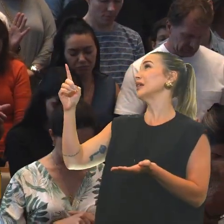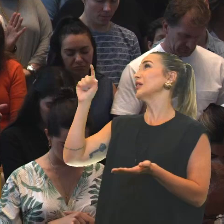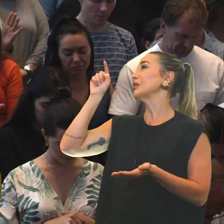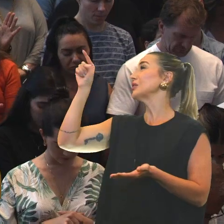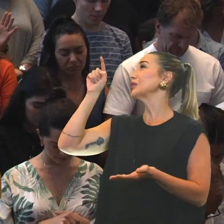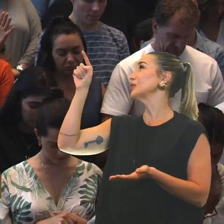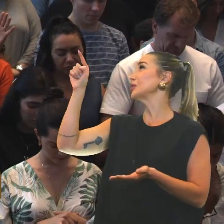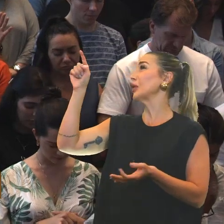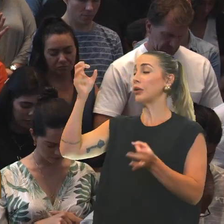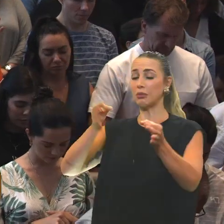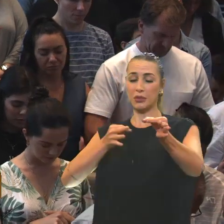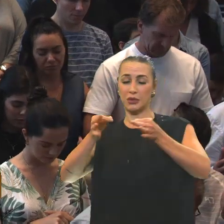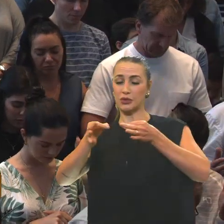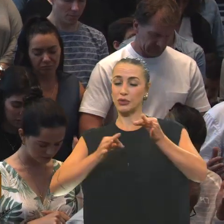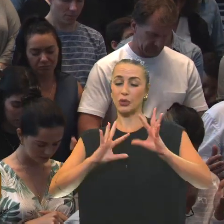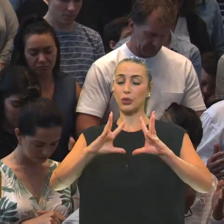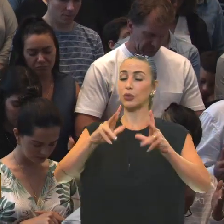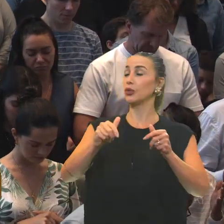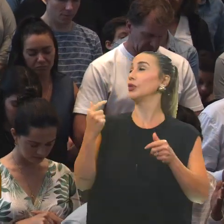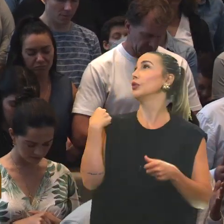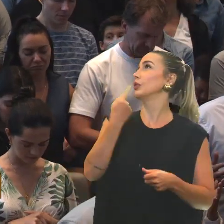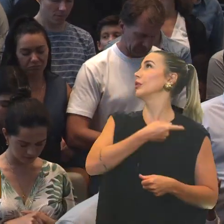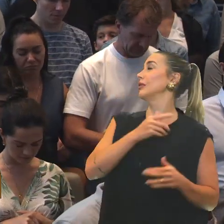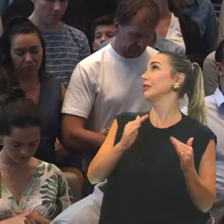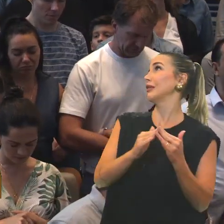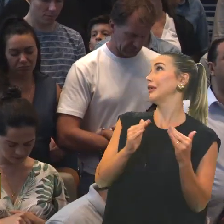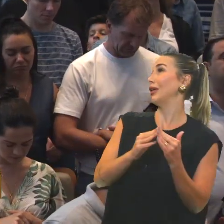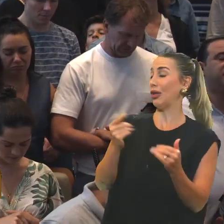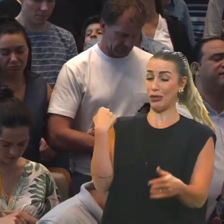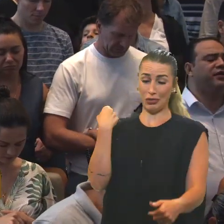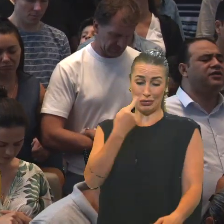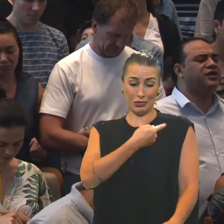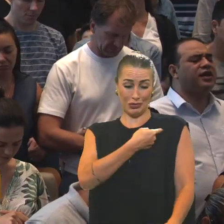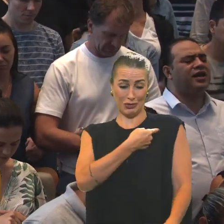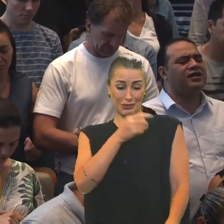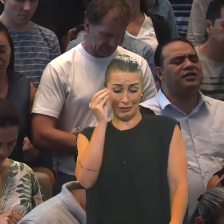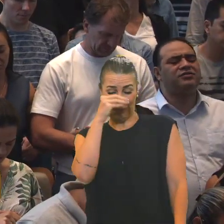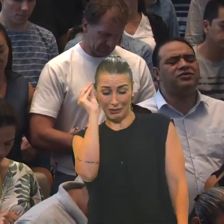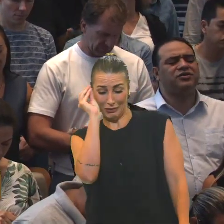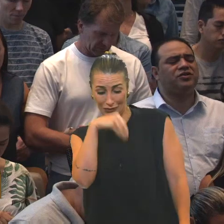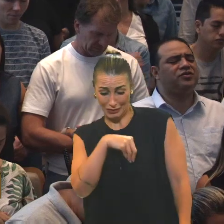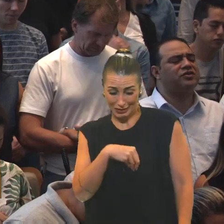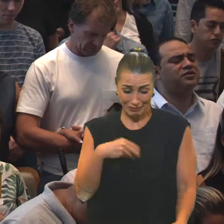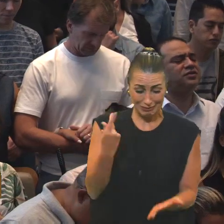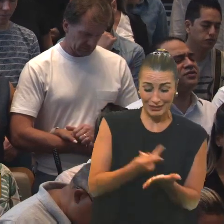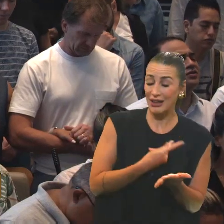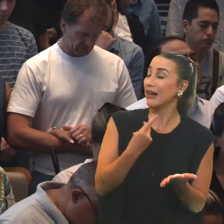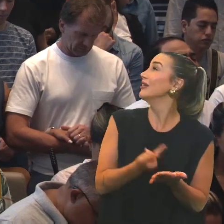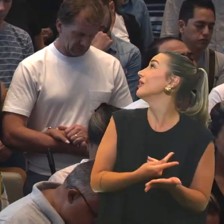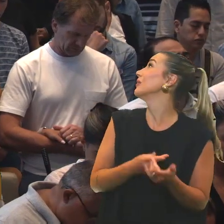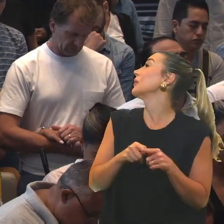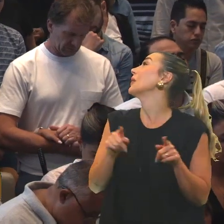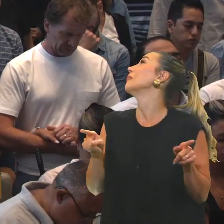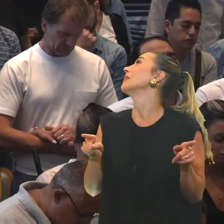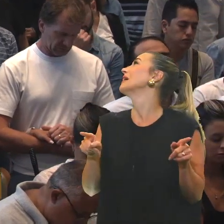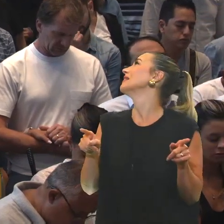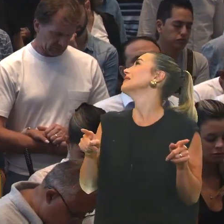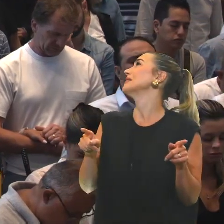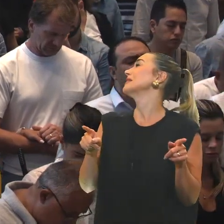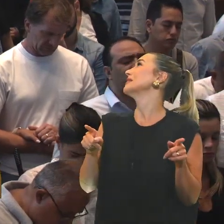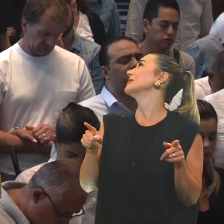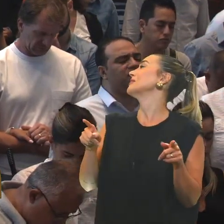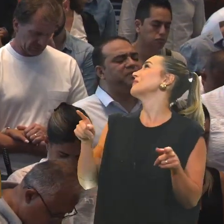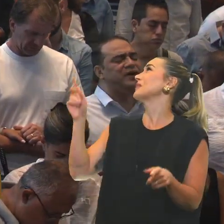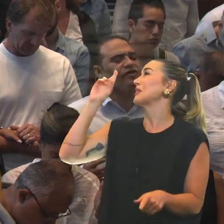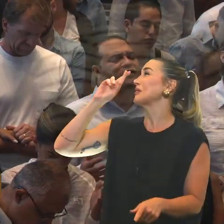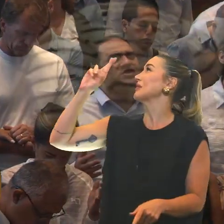casa. Apesar de nós, dos nossos defeitos, dos nossos problemas, o Senhor nos vê, o